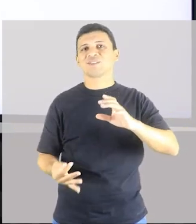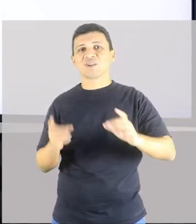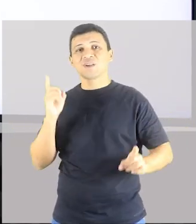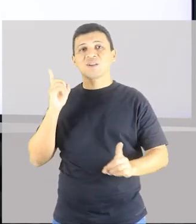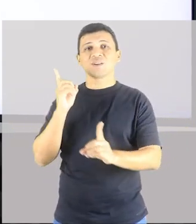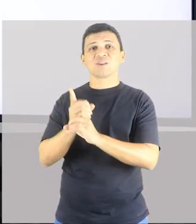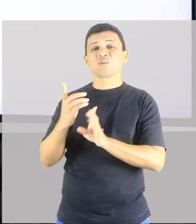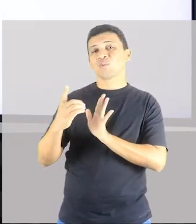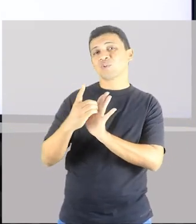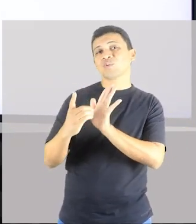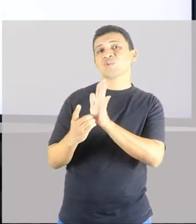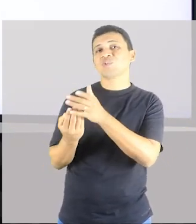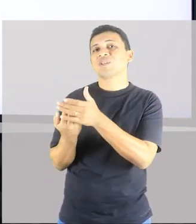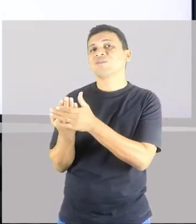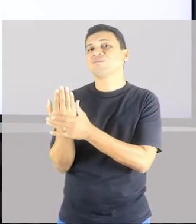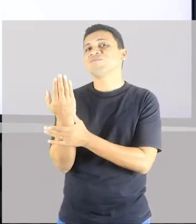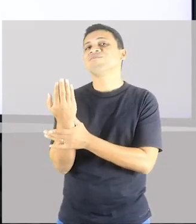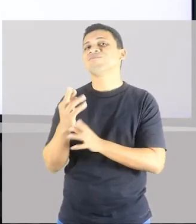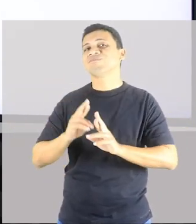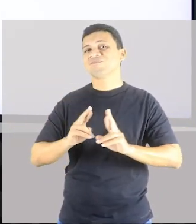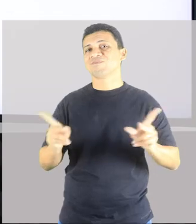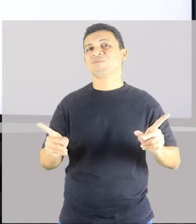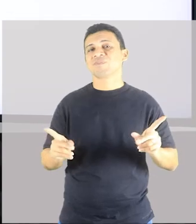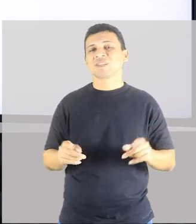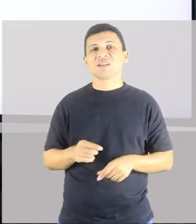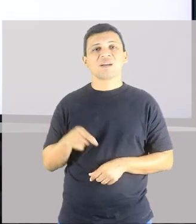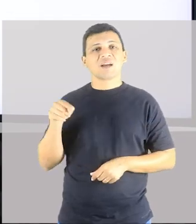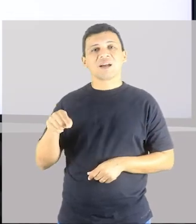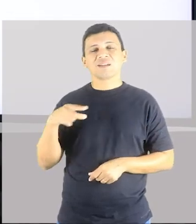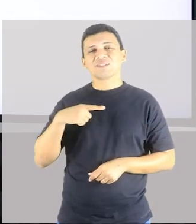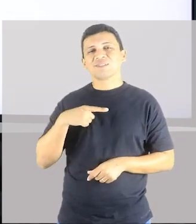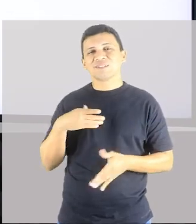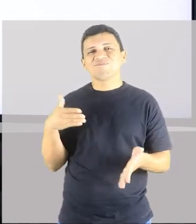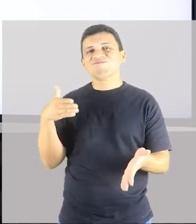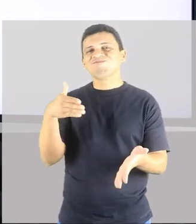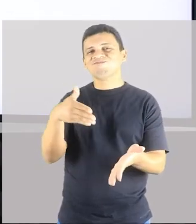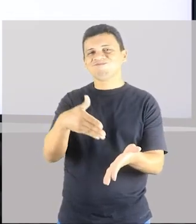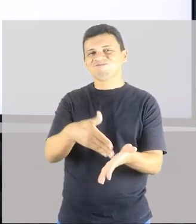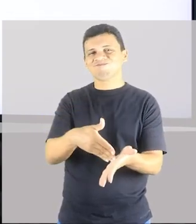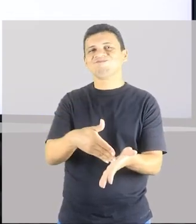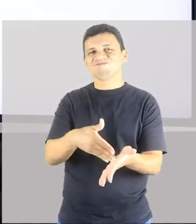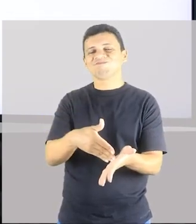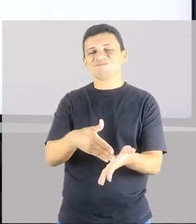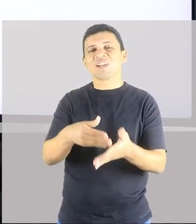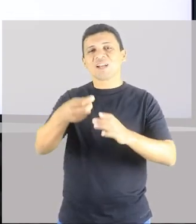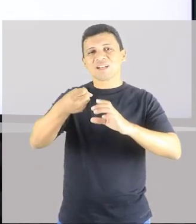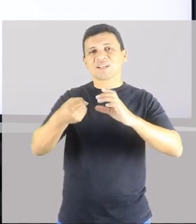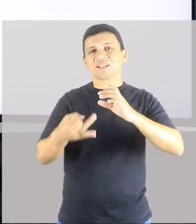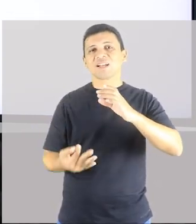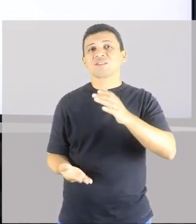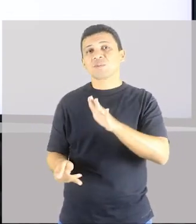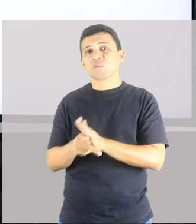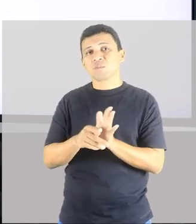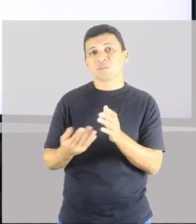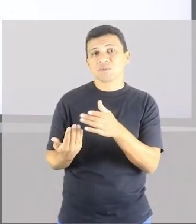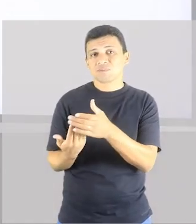no dicionário impresso, que é um dicionário que tem uma limitação, né, pela própria característica da